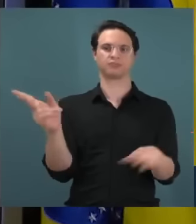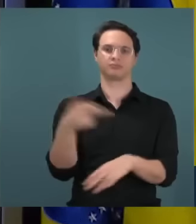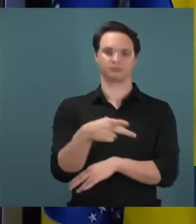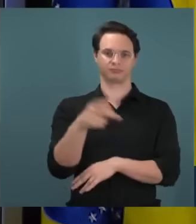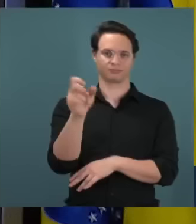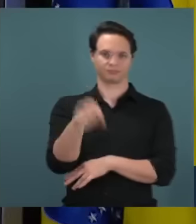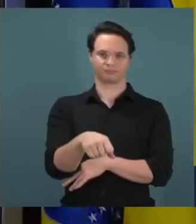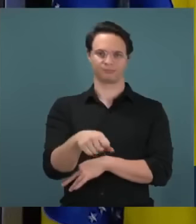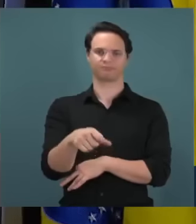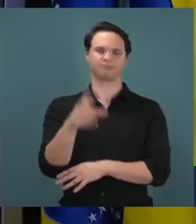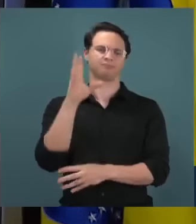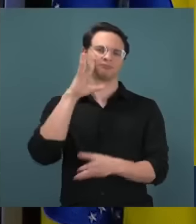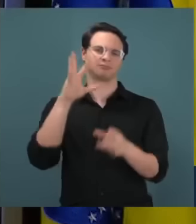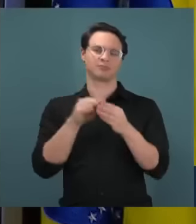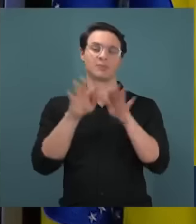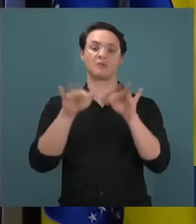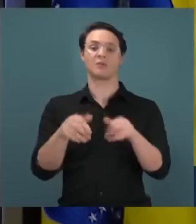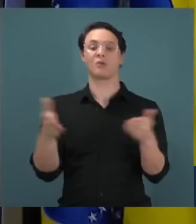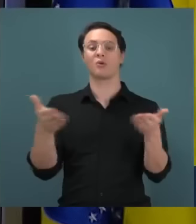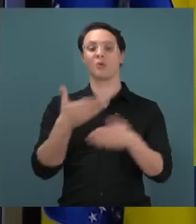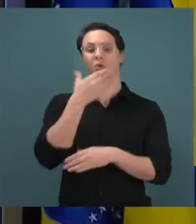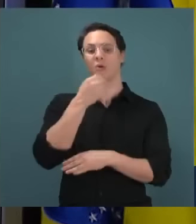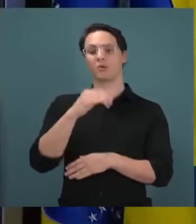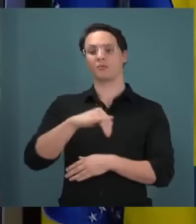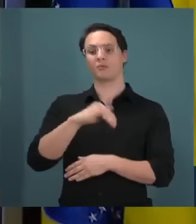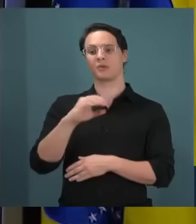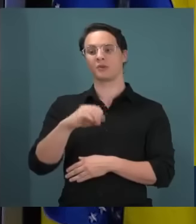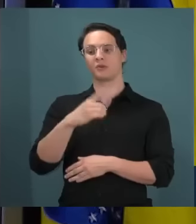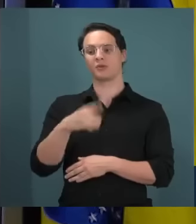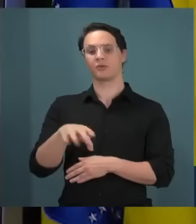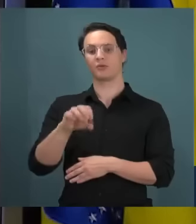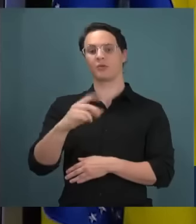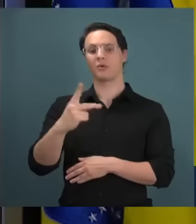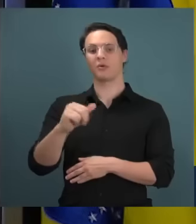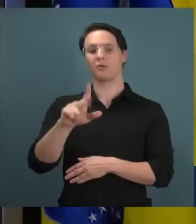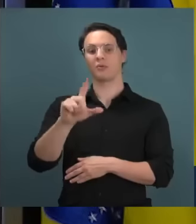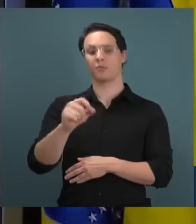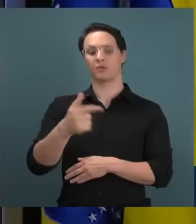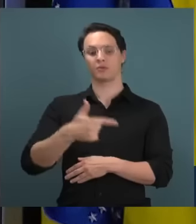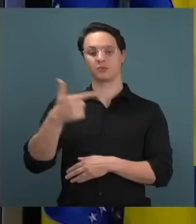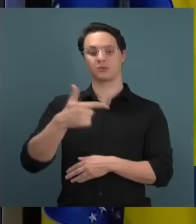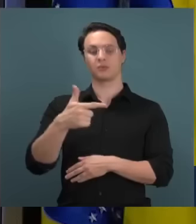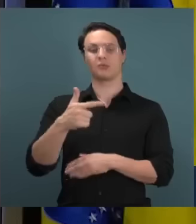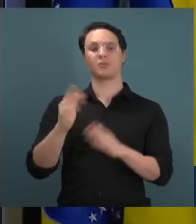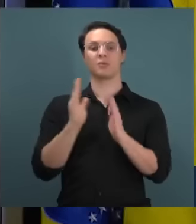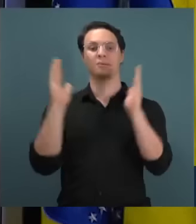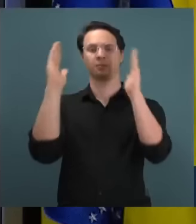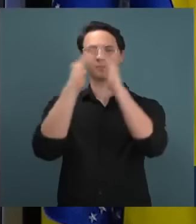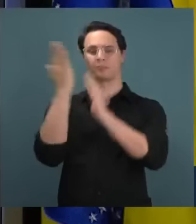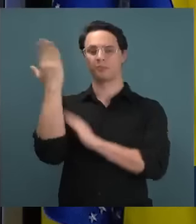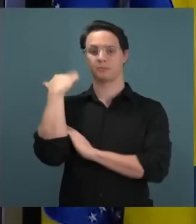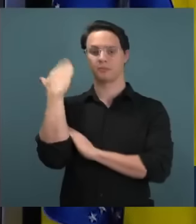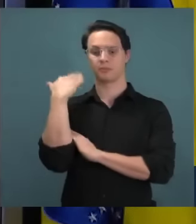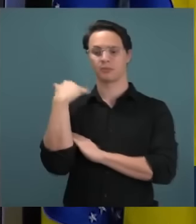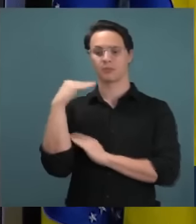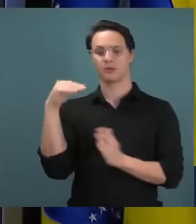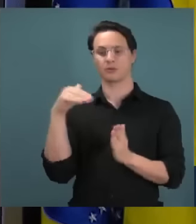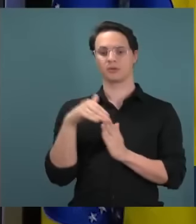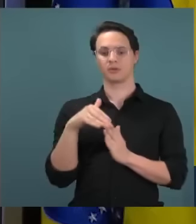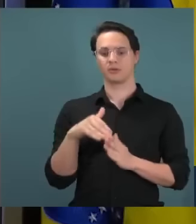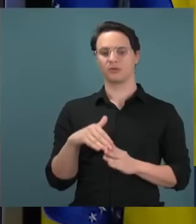Eu encerro com esse pensamento de João Paulo II, Papa da Igreja Católica, entre 1978 a 2005. Abro aspas.